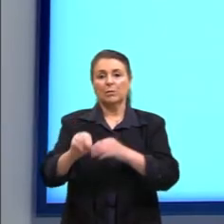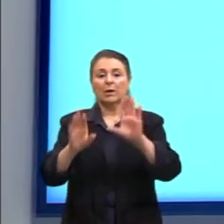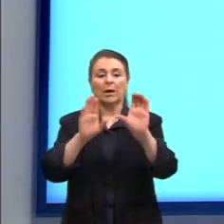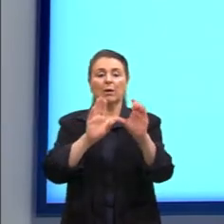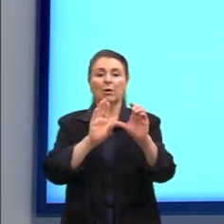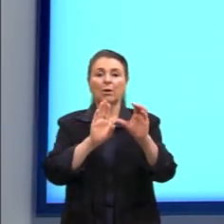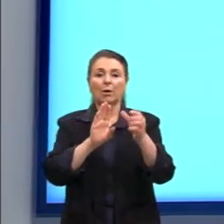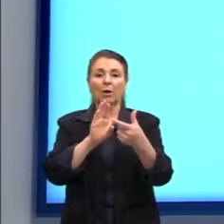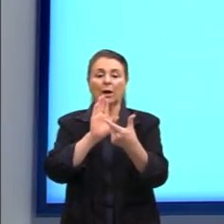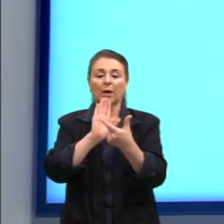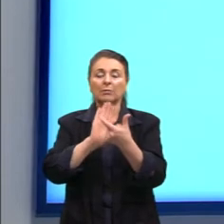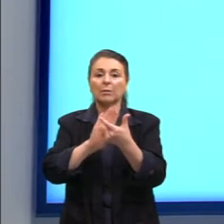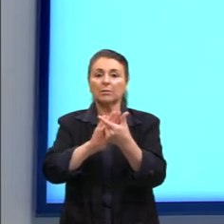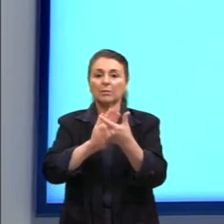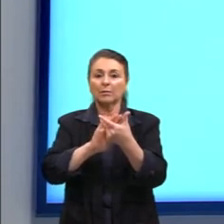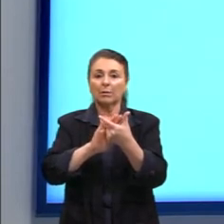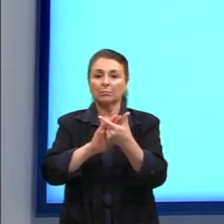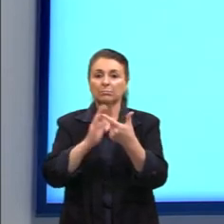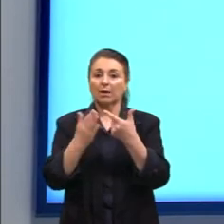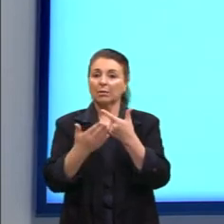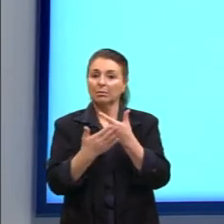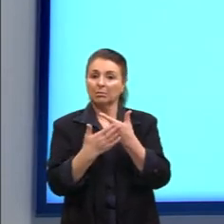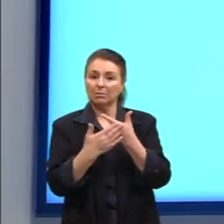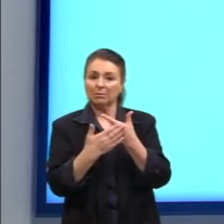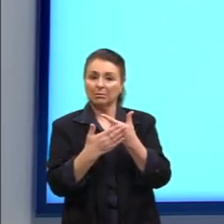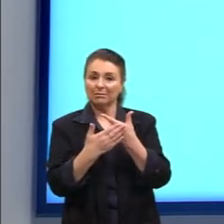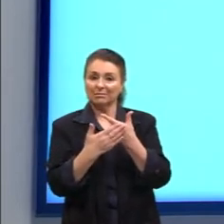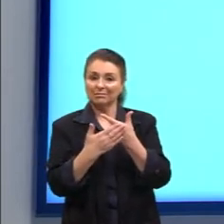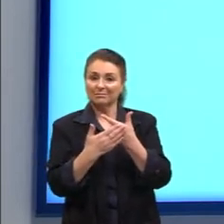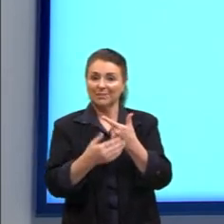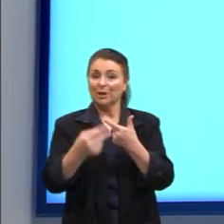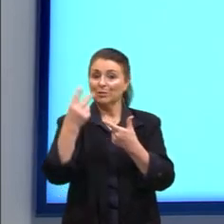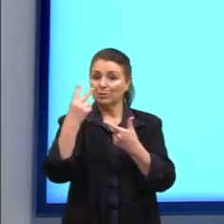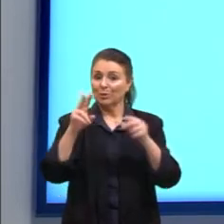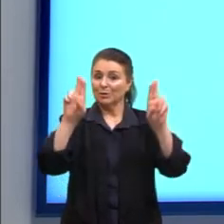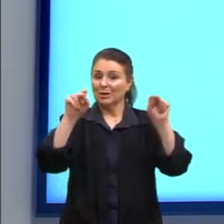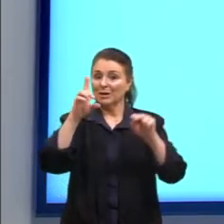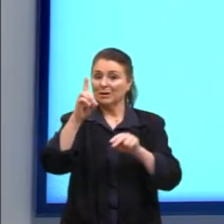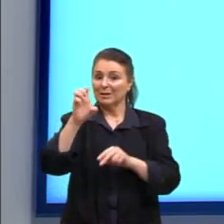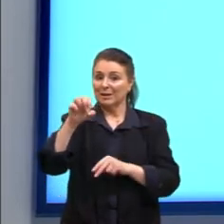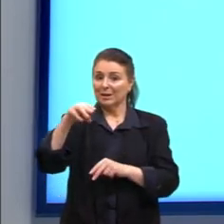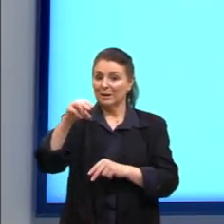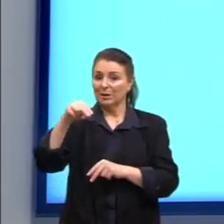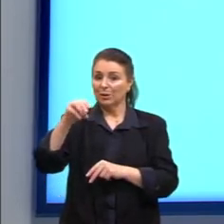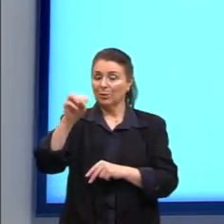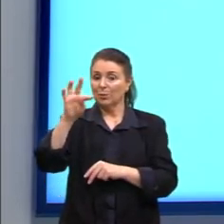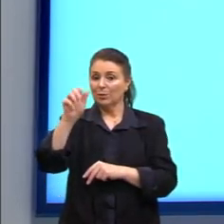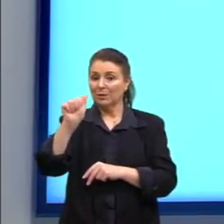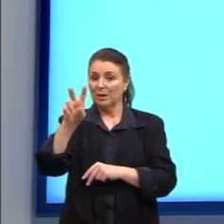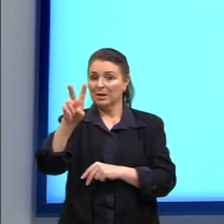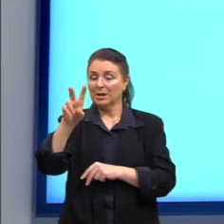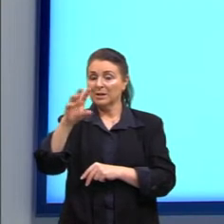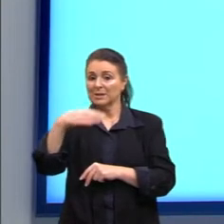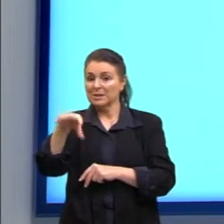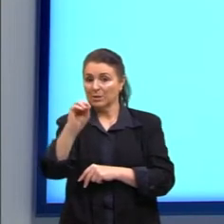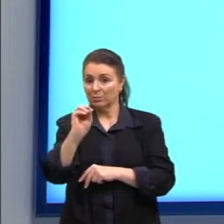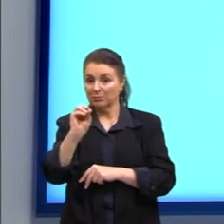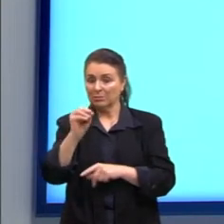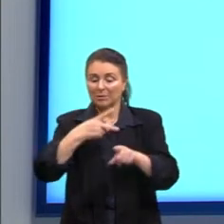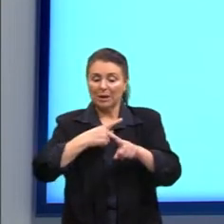tá? Que são aí dois assuntos que vão aparecer bastante. A denotação como aquela linguagem pura